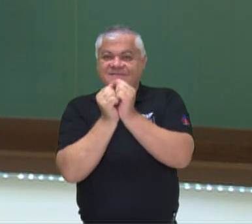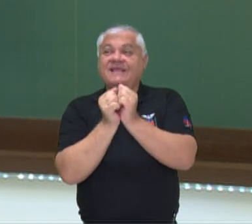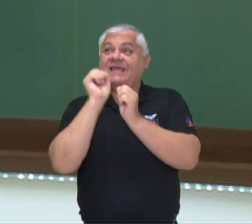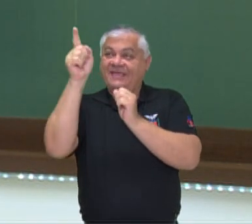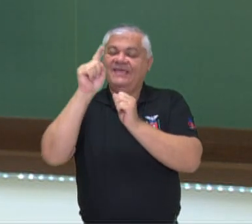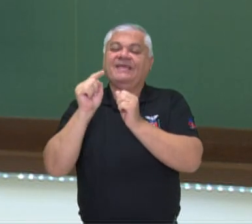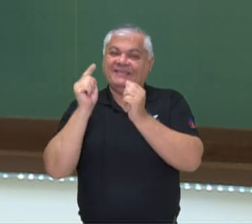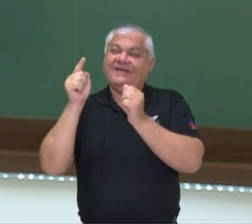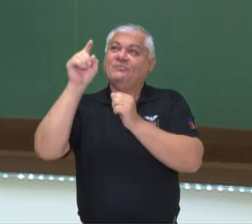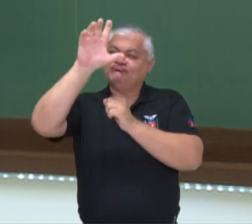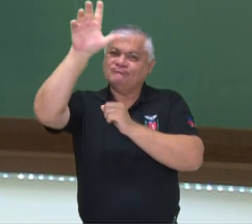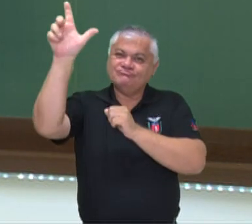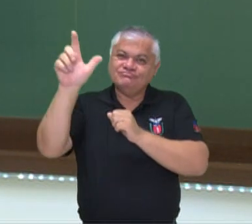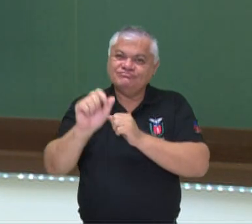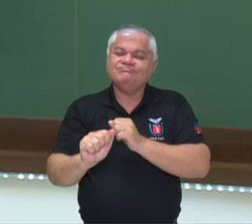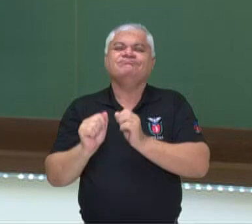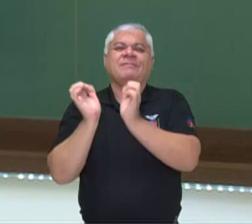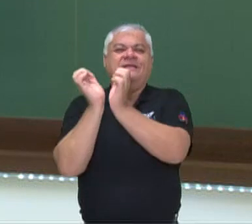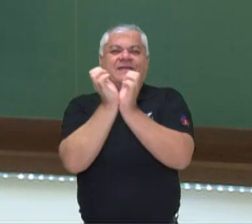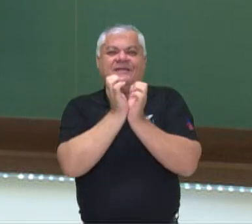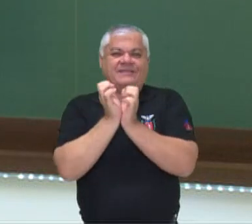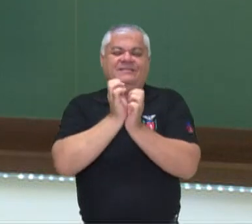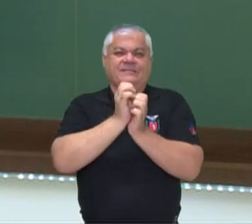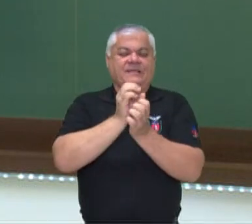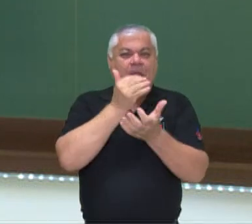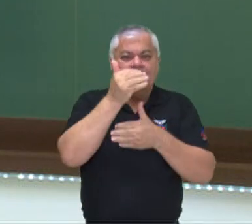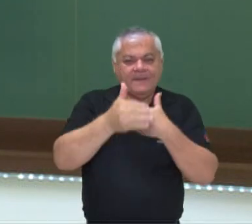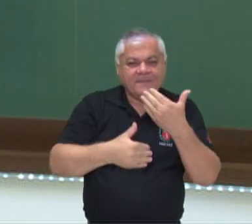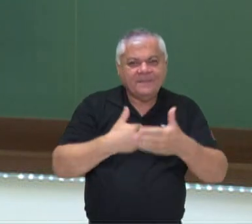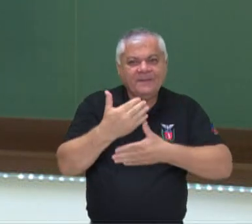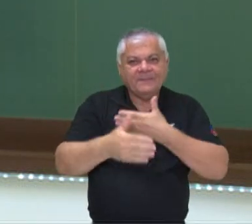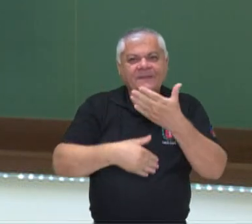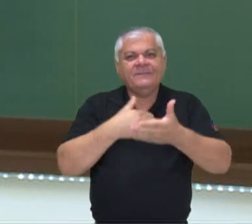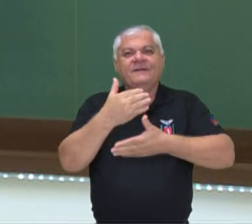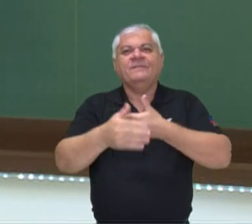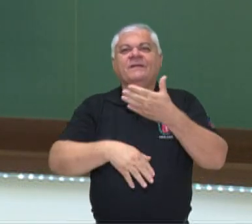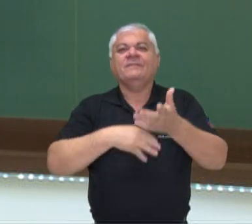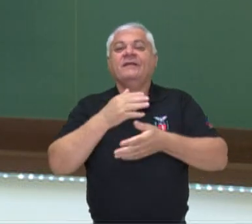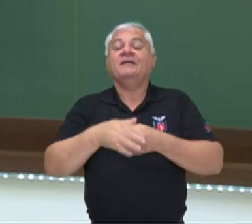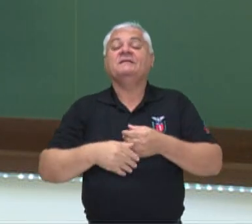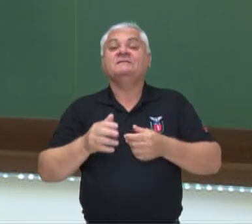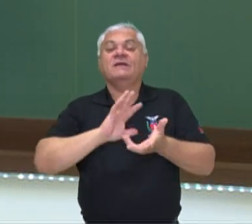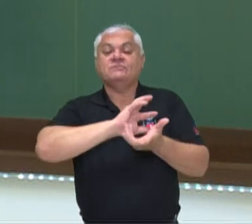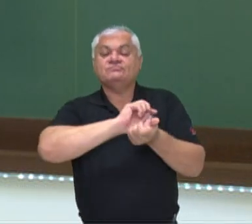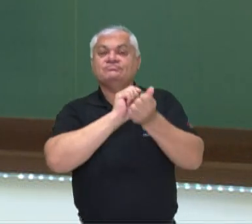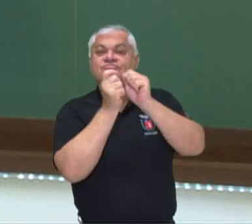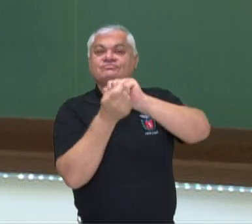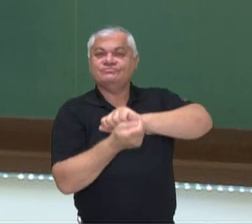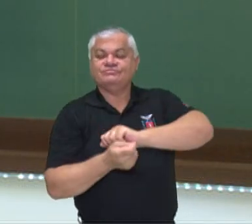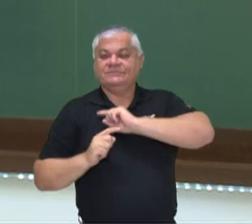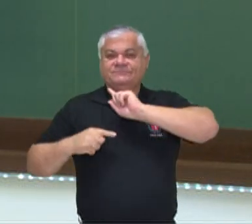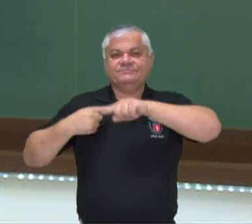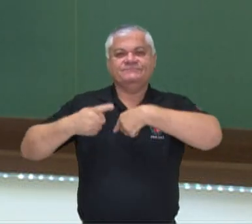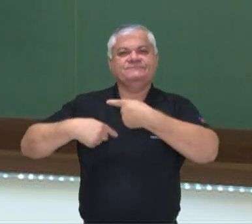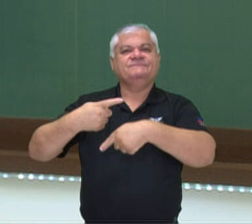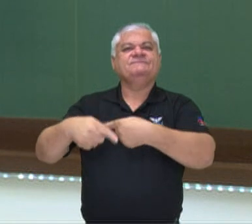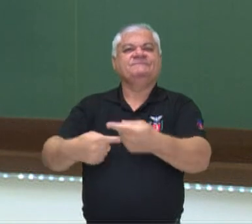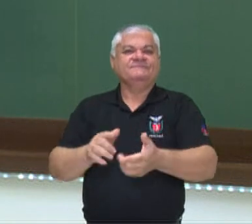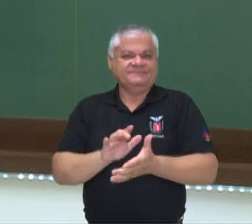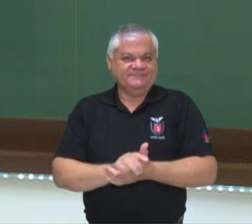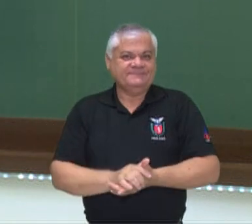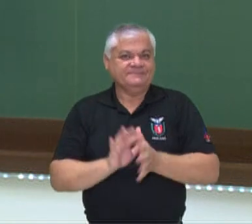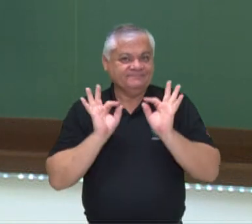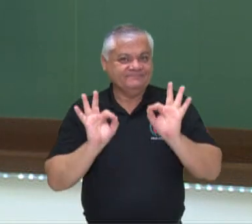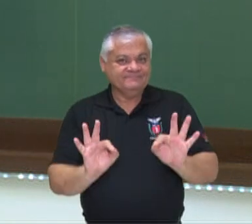de escravizados, um povo escravizado, e depois foi dado continuidade pelos descendentes desse povo.